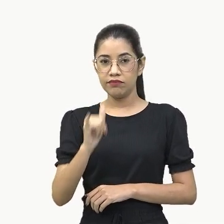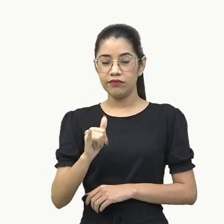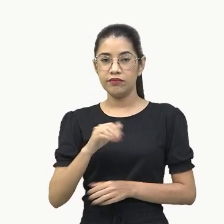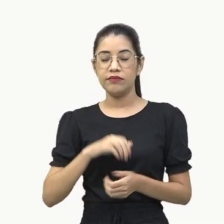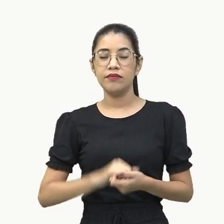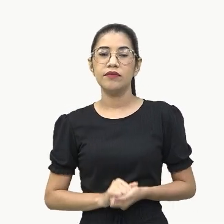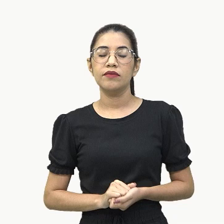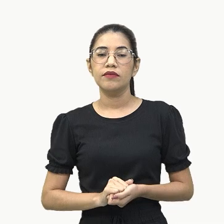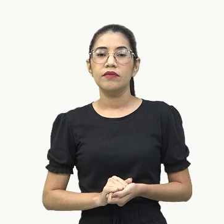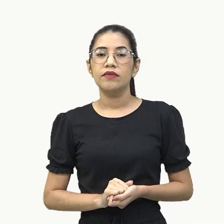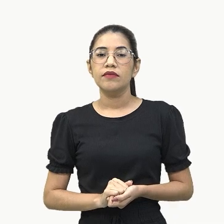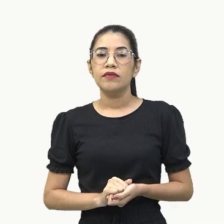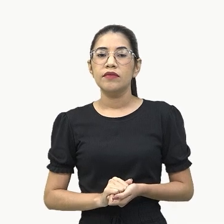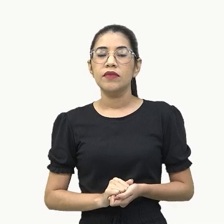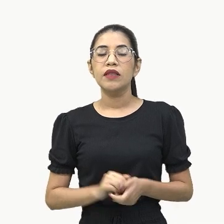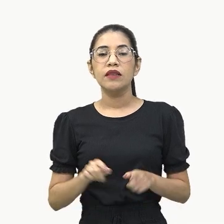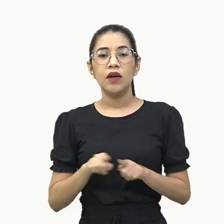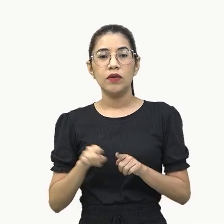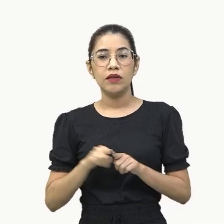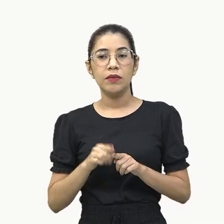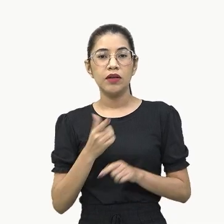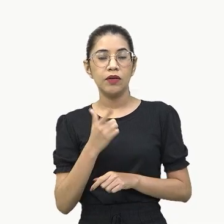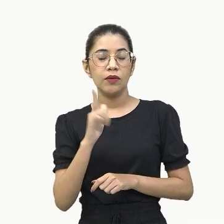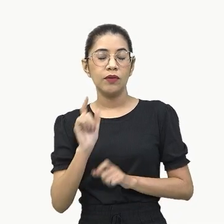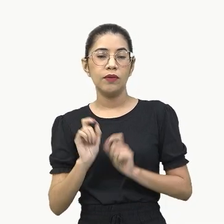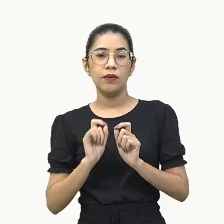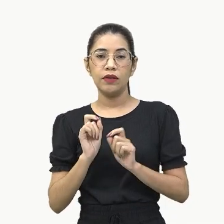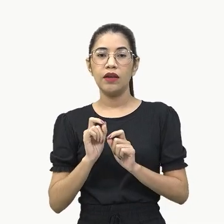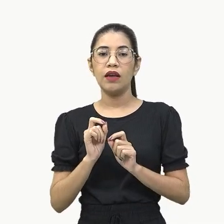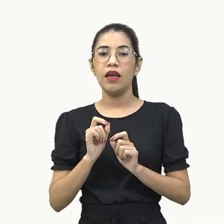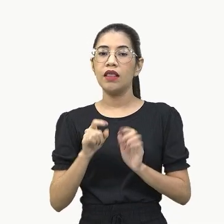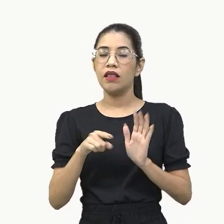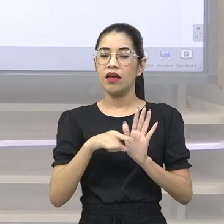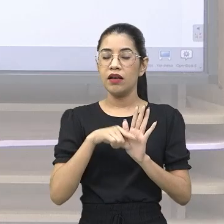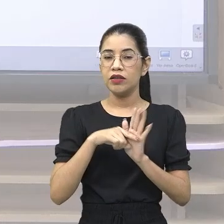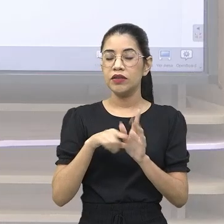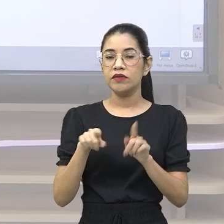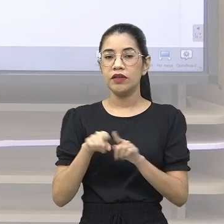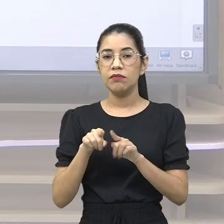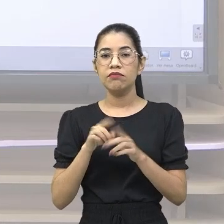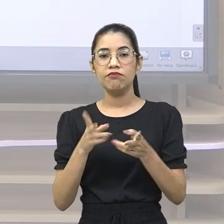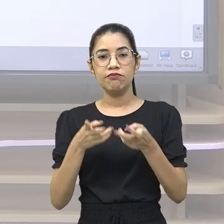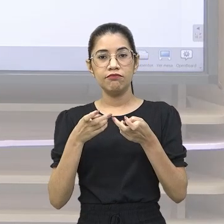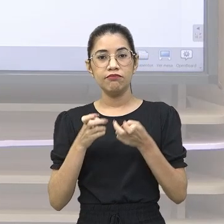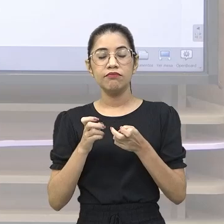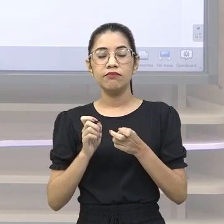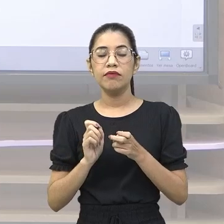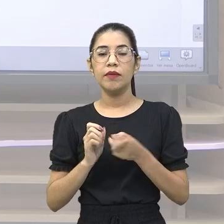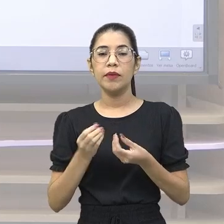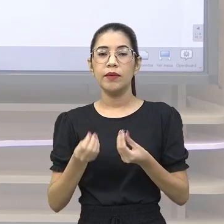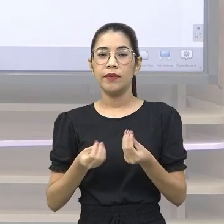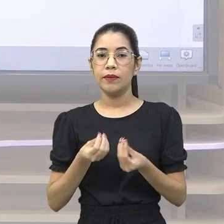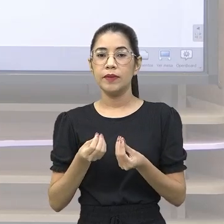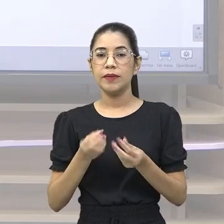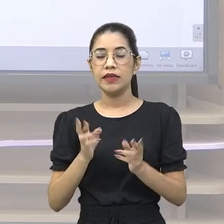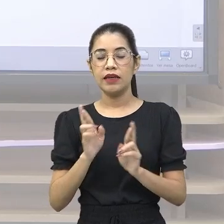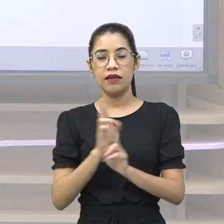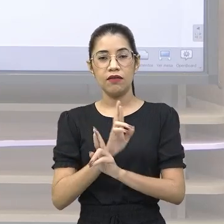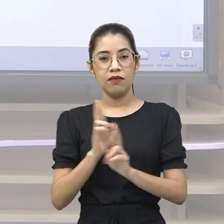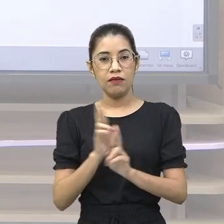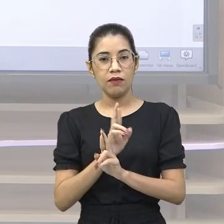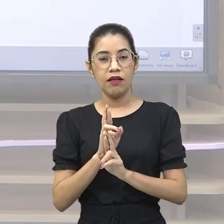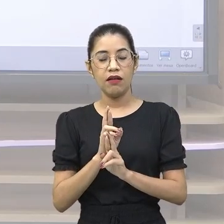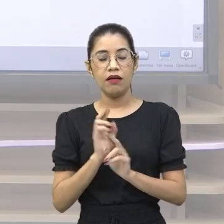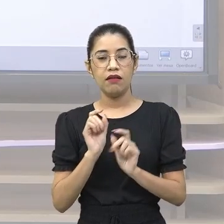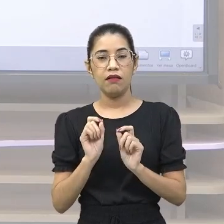então é um outro ponto eh negativo também que a gente observa né Eh em relação a